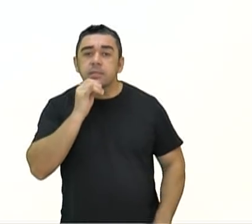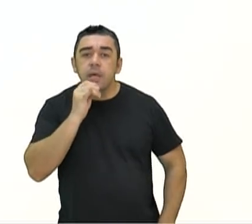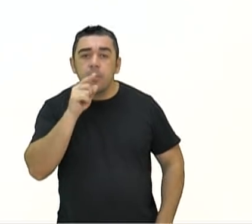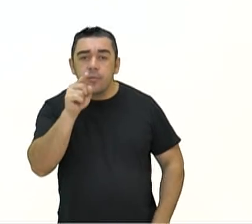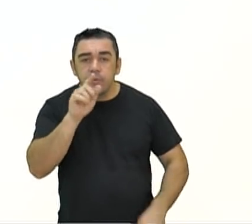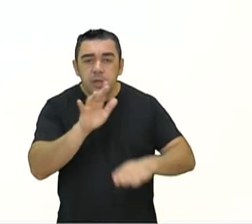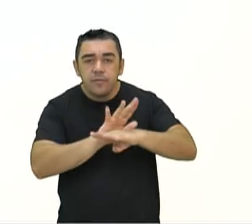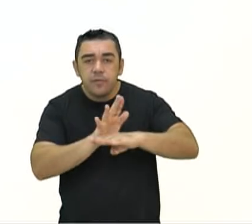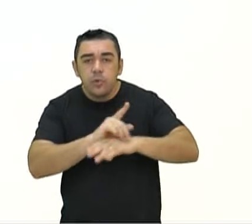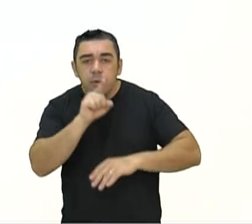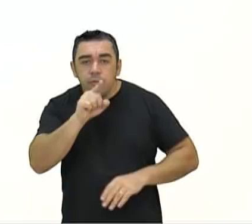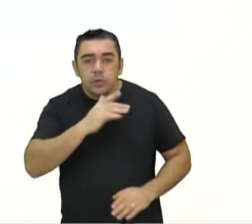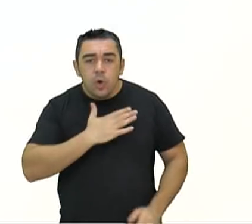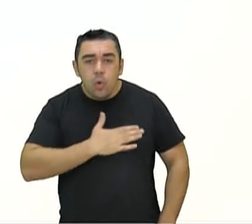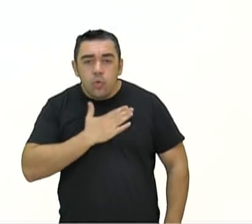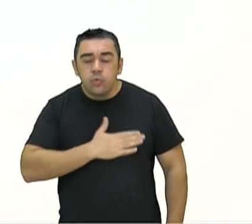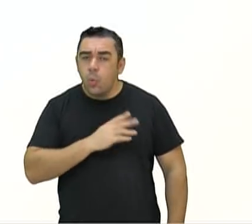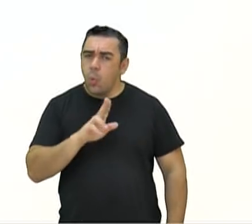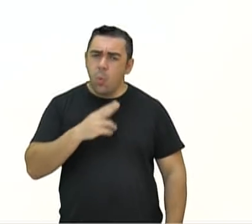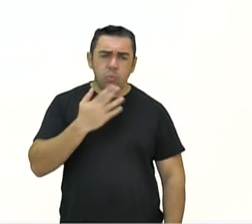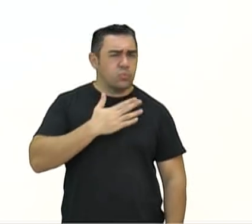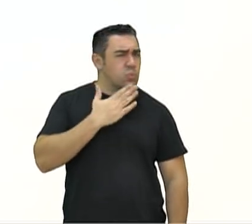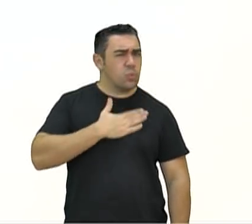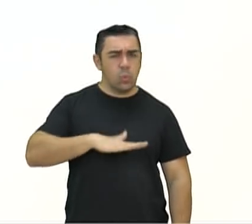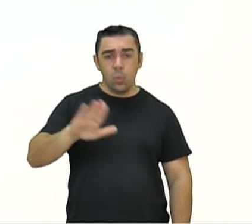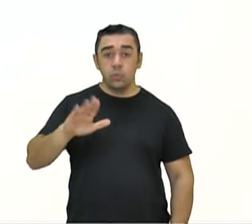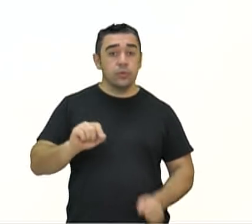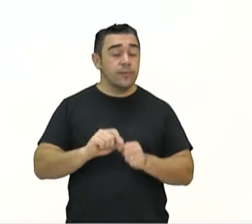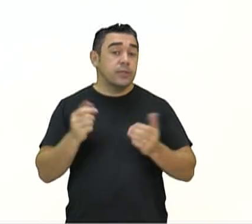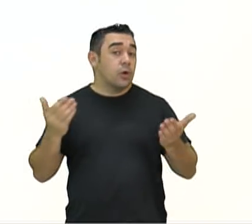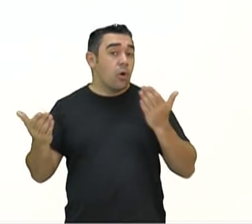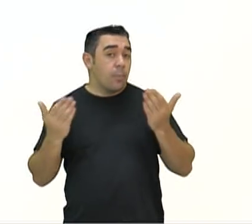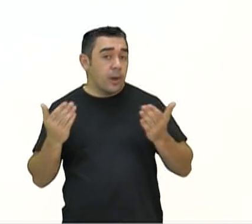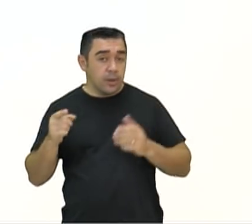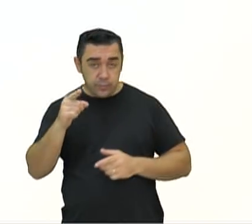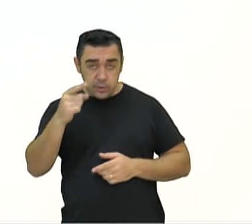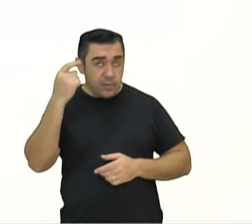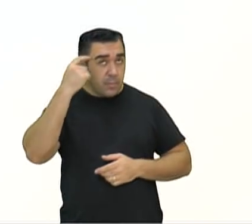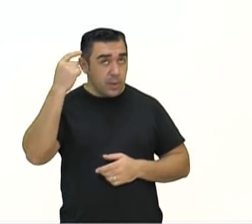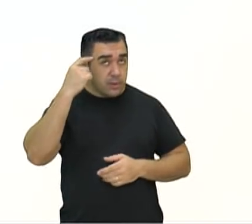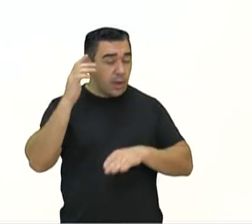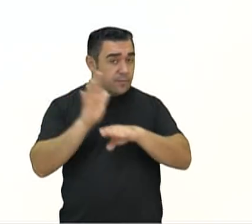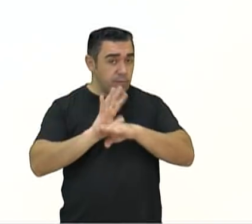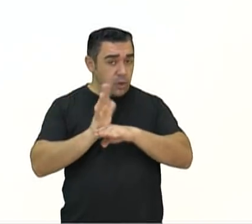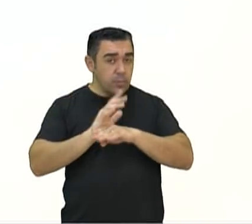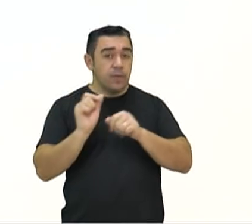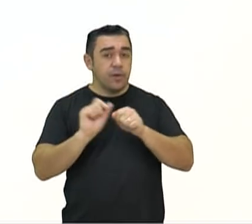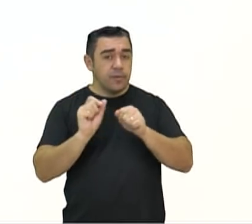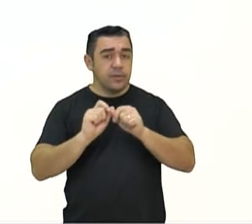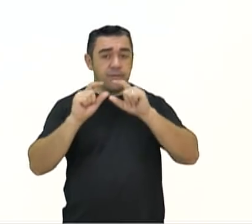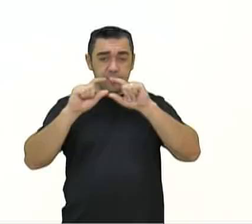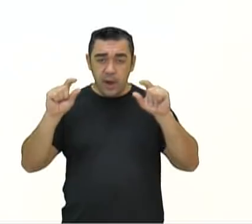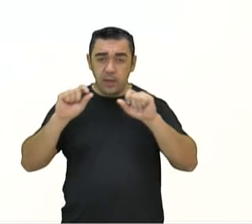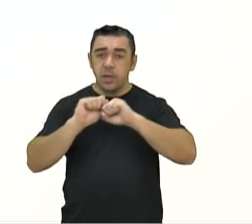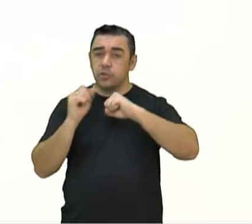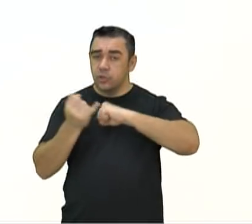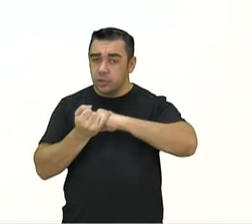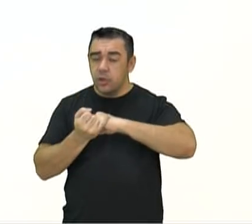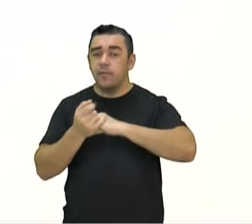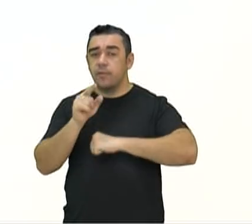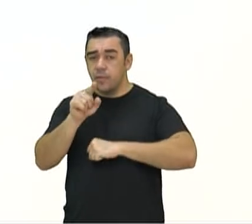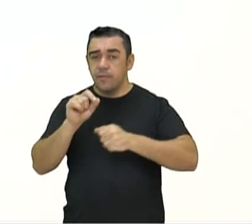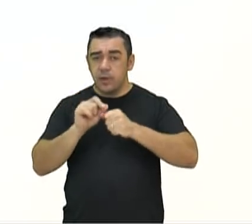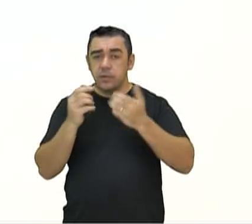que você gostou ou não gostou, para estabelecer comparações. Então, vocês vão pensar num filme e vão pensar aí num adjetivo para fazer